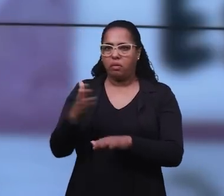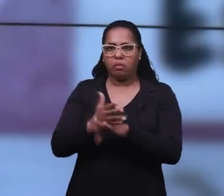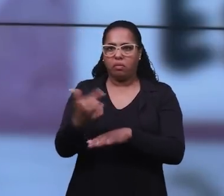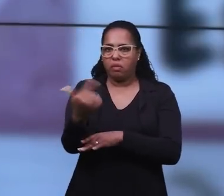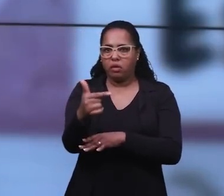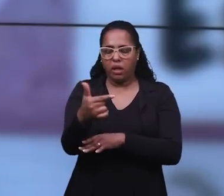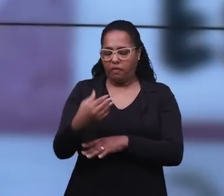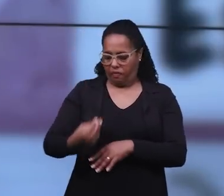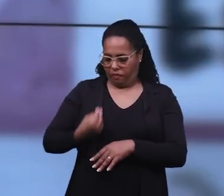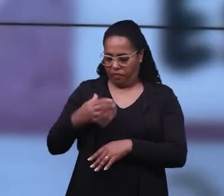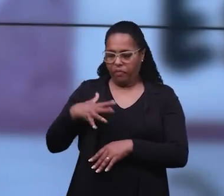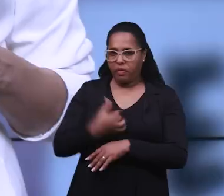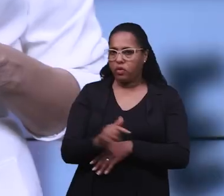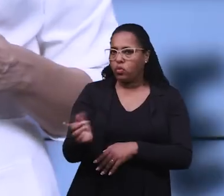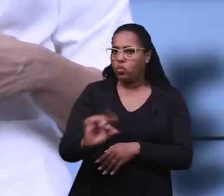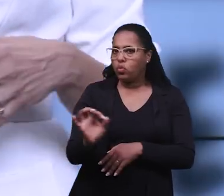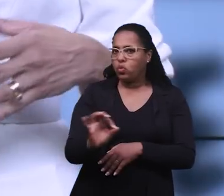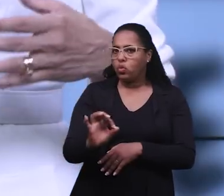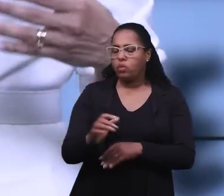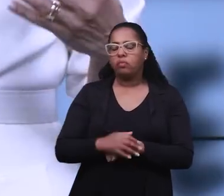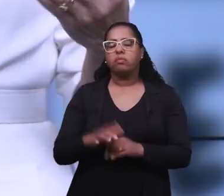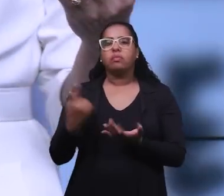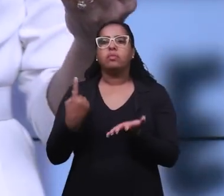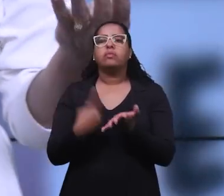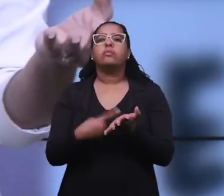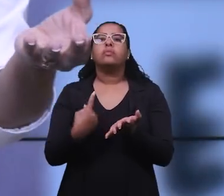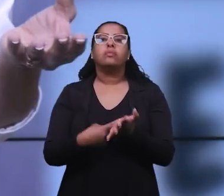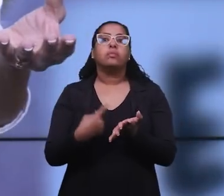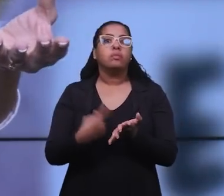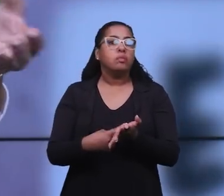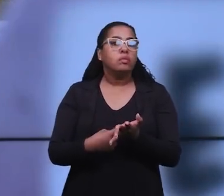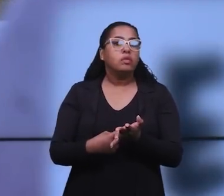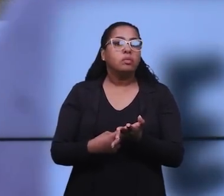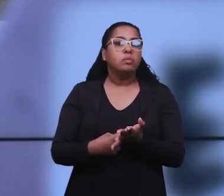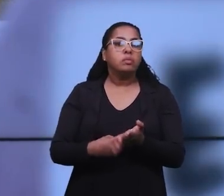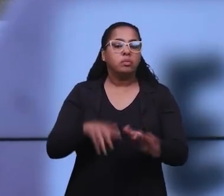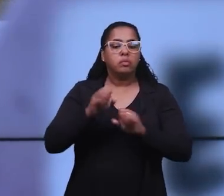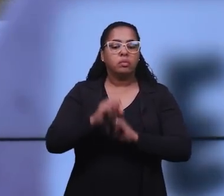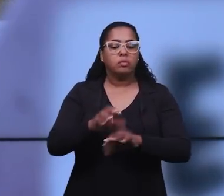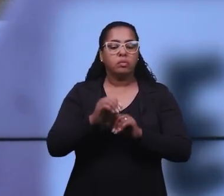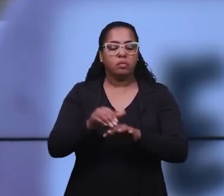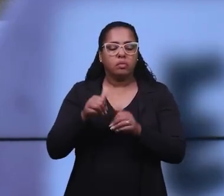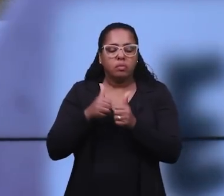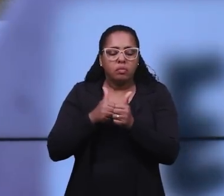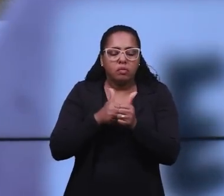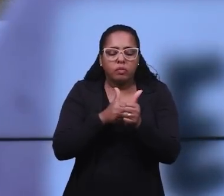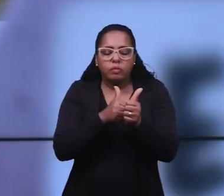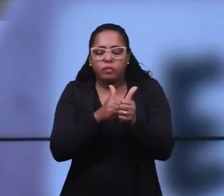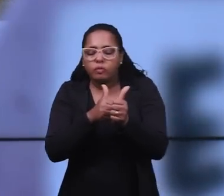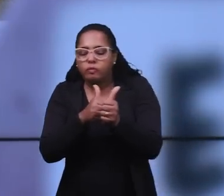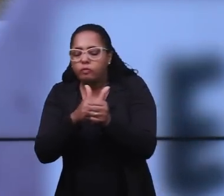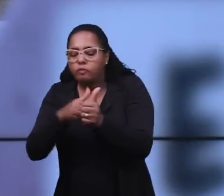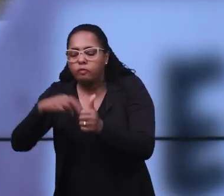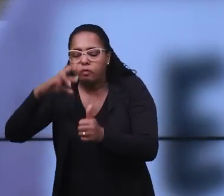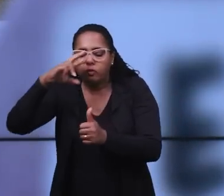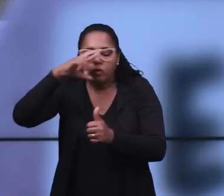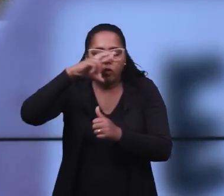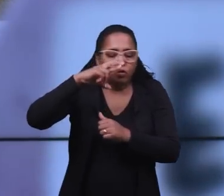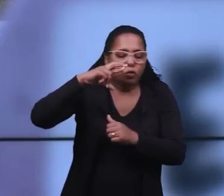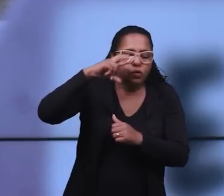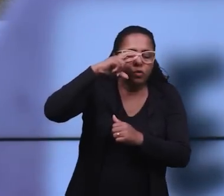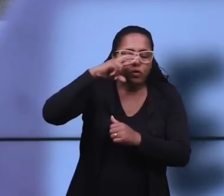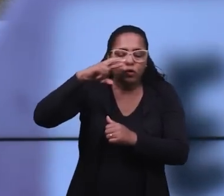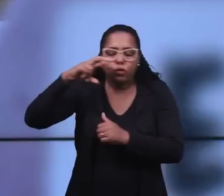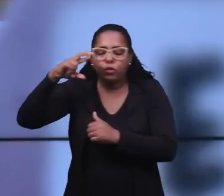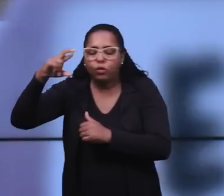e prática, não vivem a salvação. E qual o impacto? Quem educa e acompanha conquista